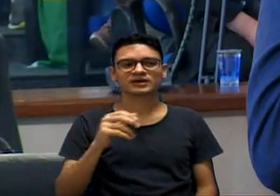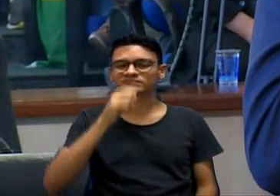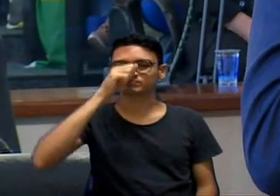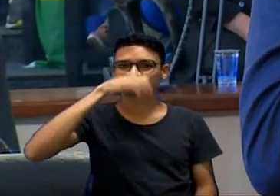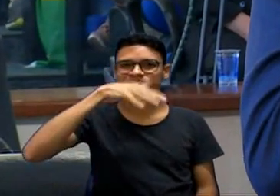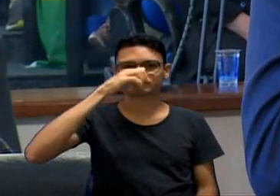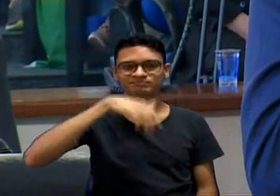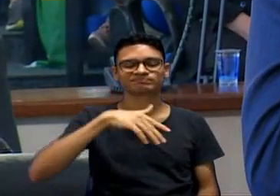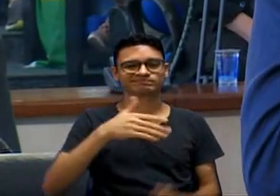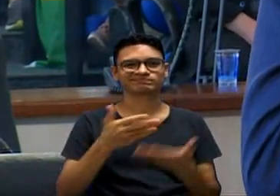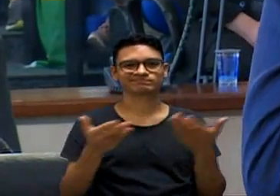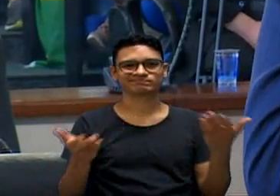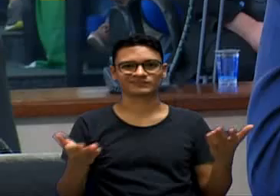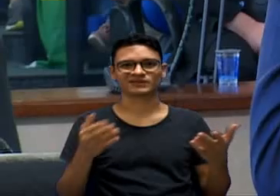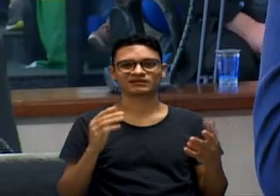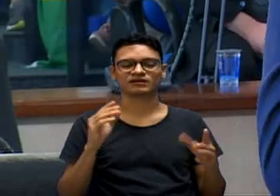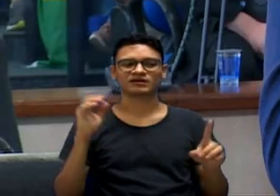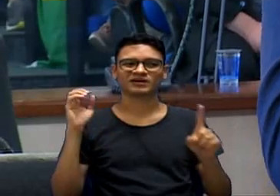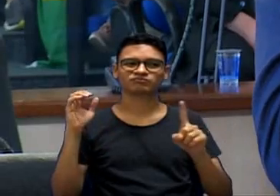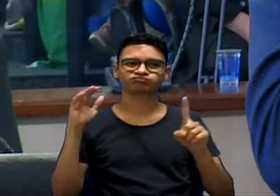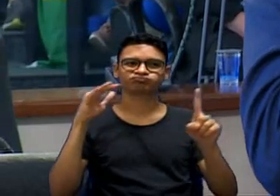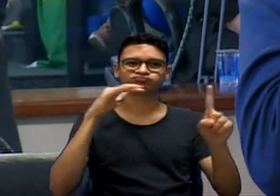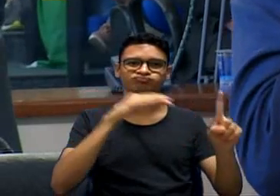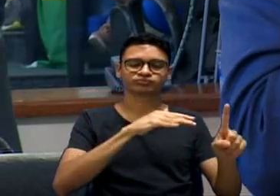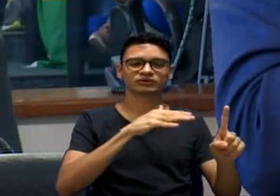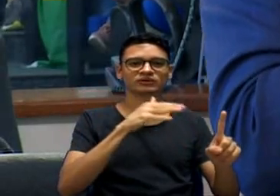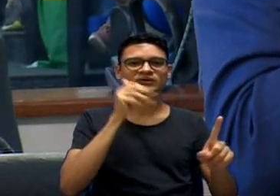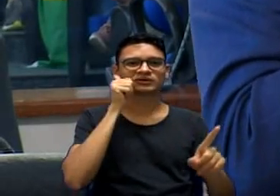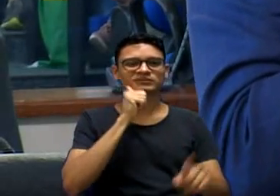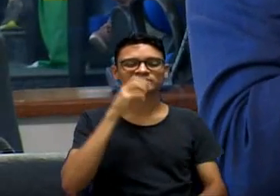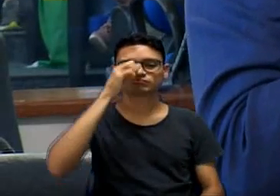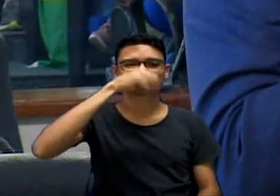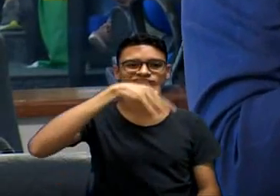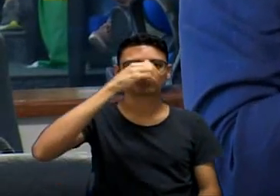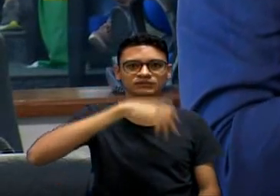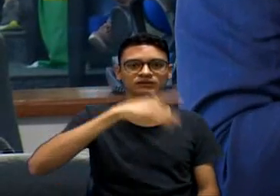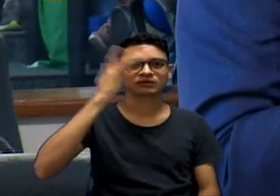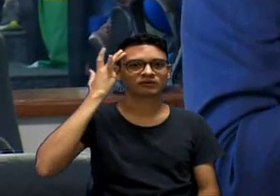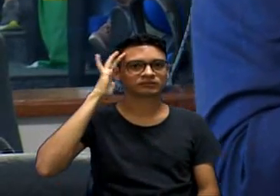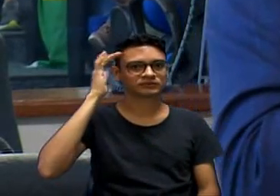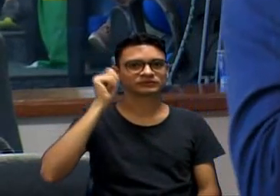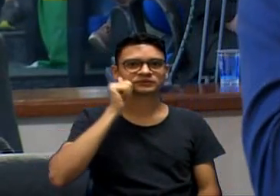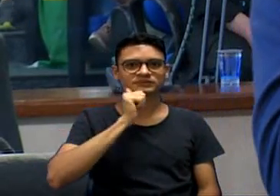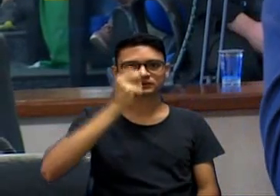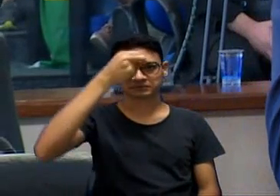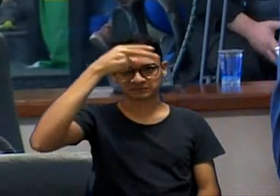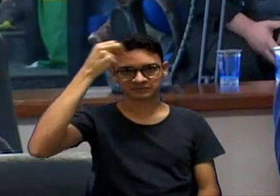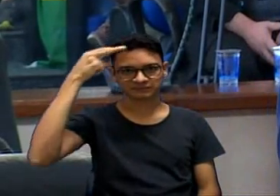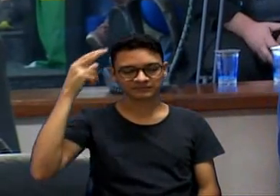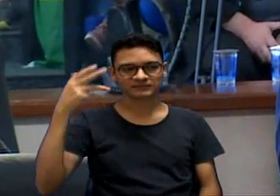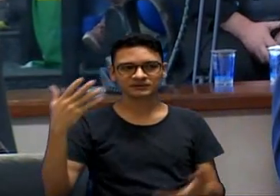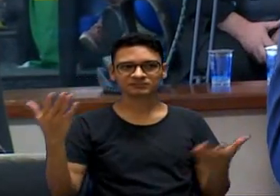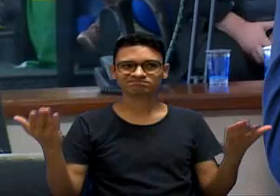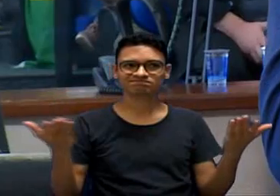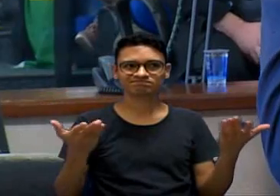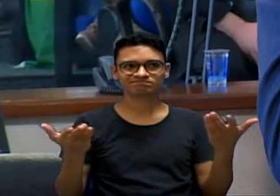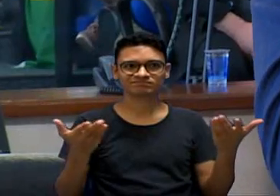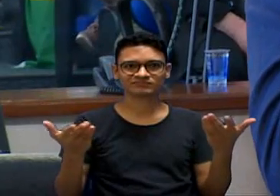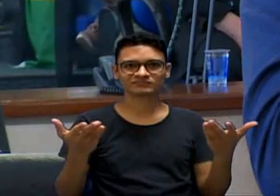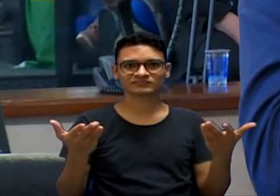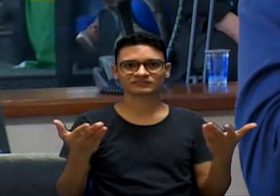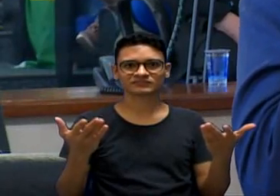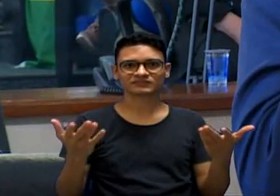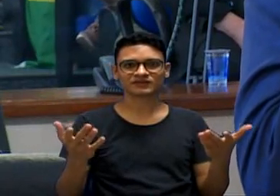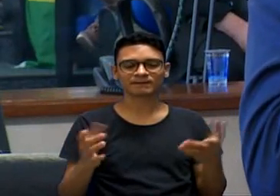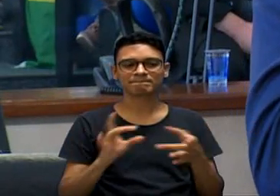abuso no que foi feito com ela. Eu acho que essa prefeita, em momento algum, ela deve ter deixado